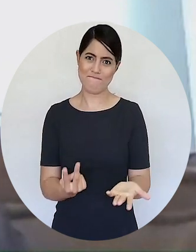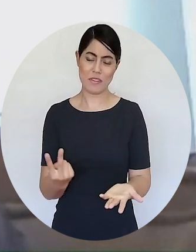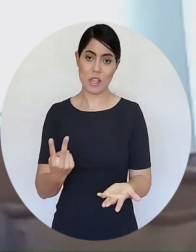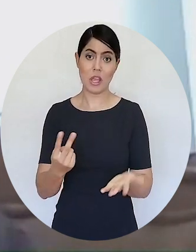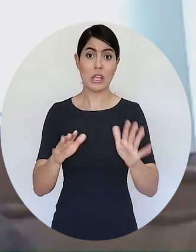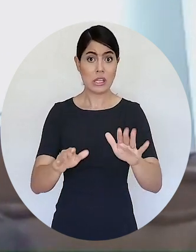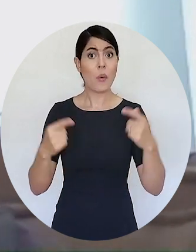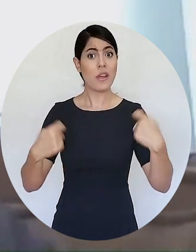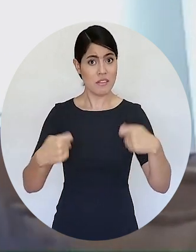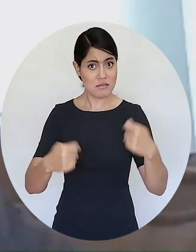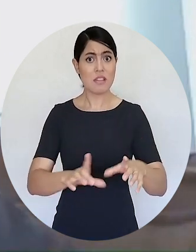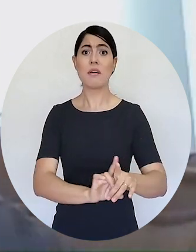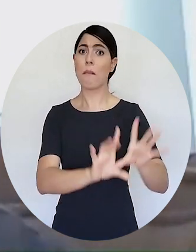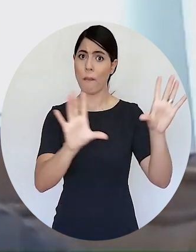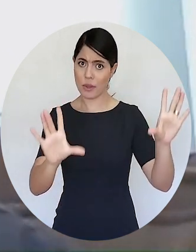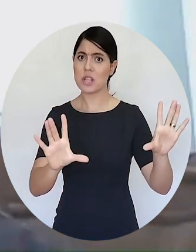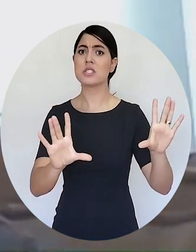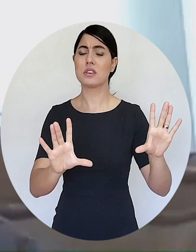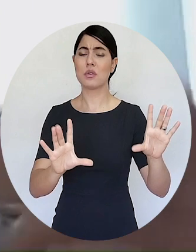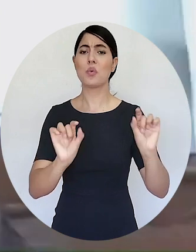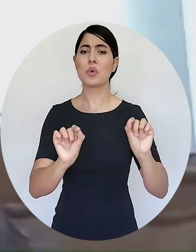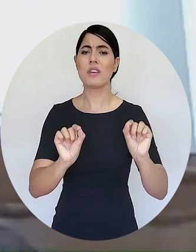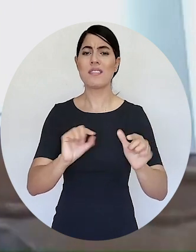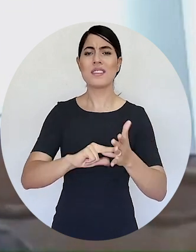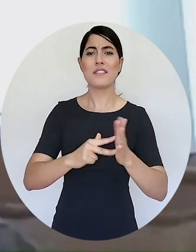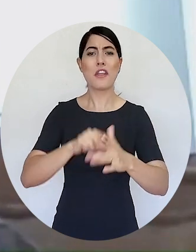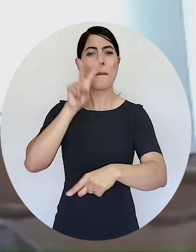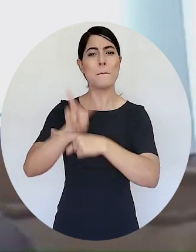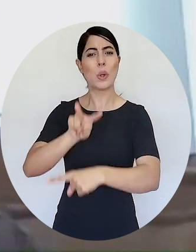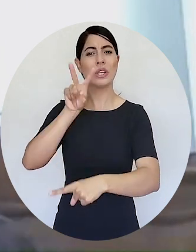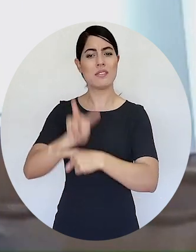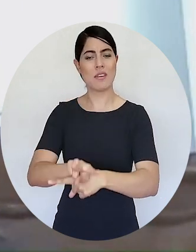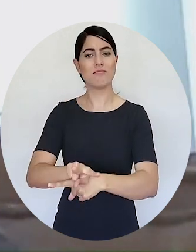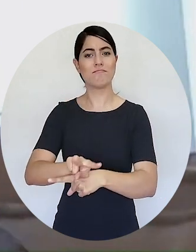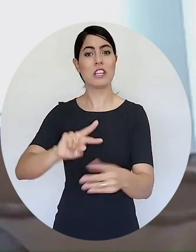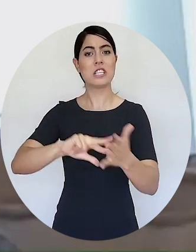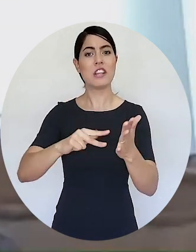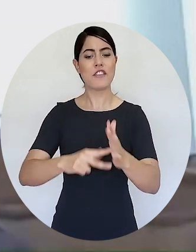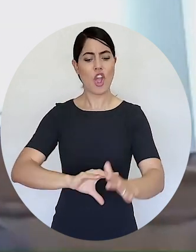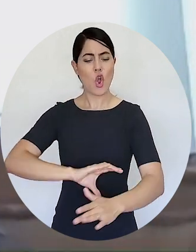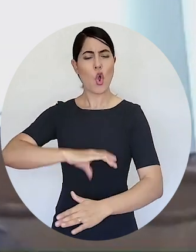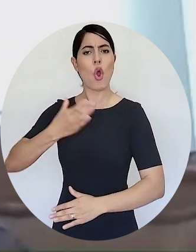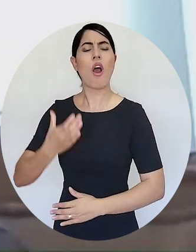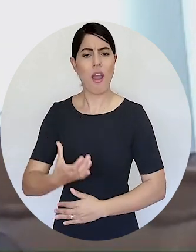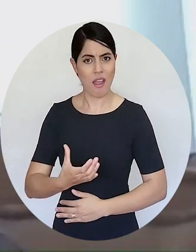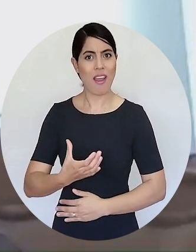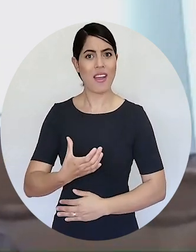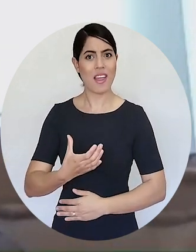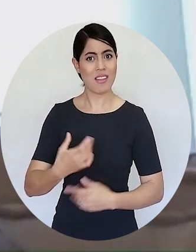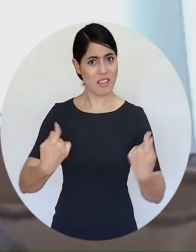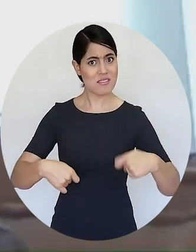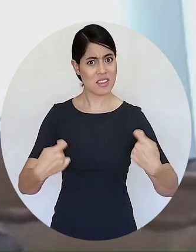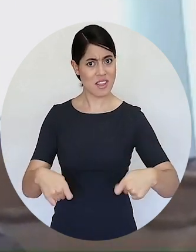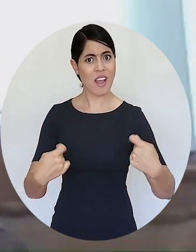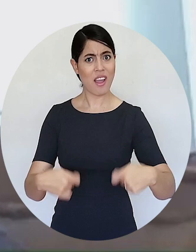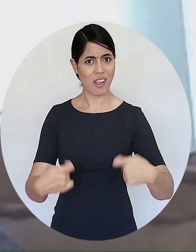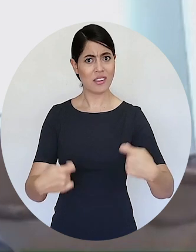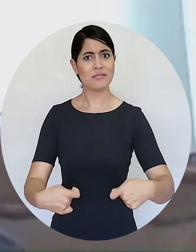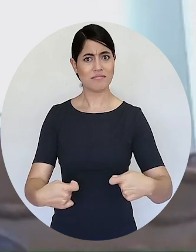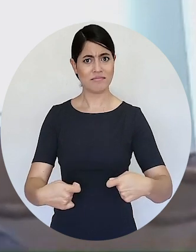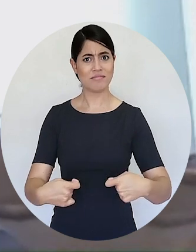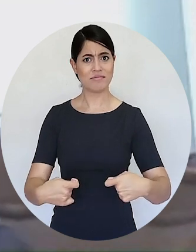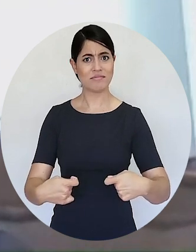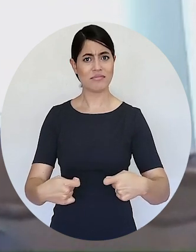advocacia ela precisa dessa fonte, dessa proteção. A coragem que é exigida,